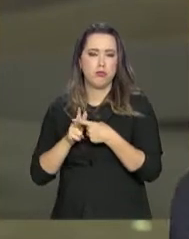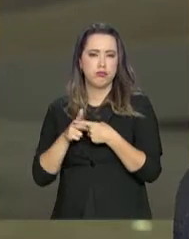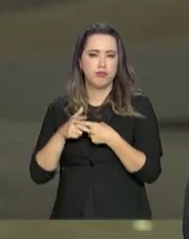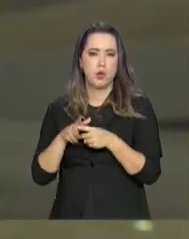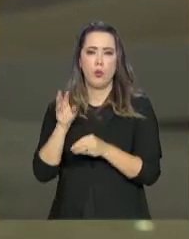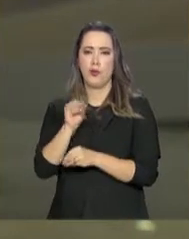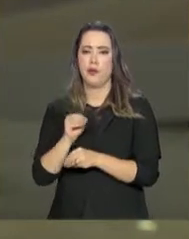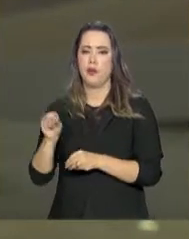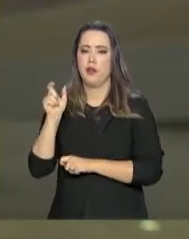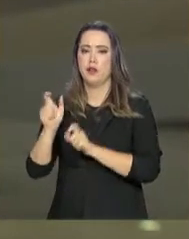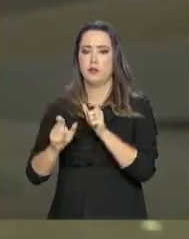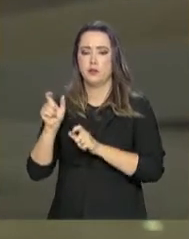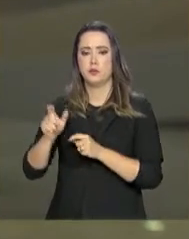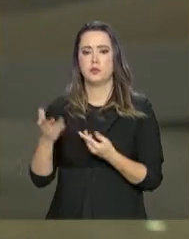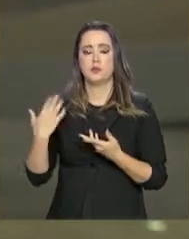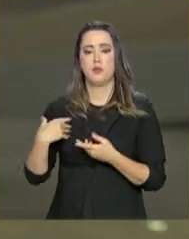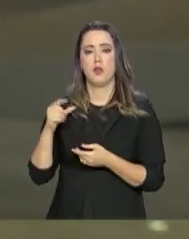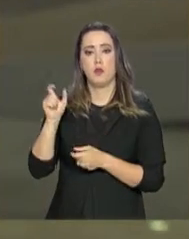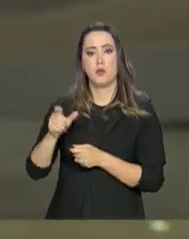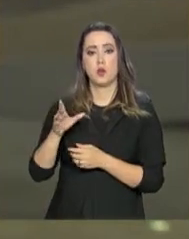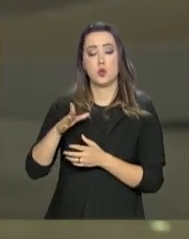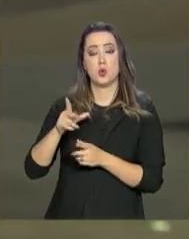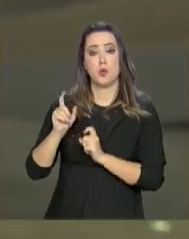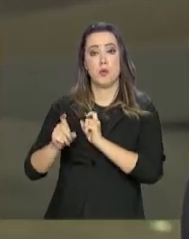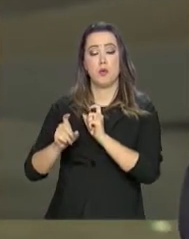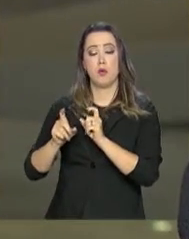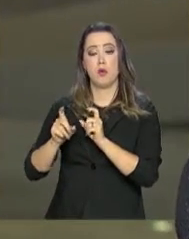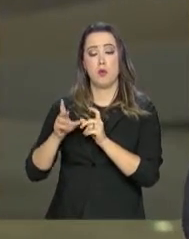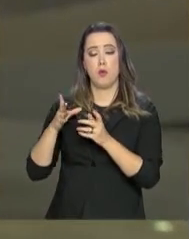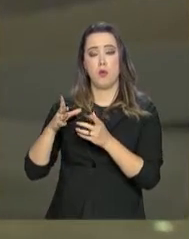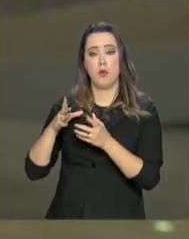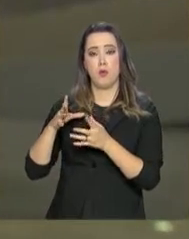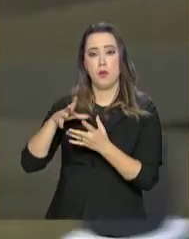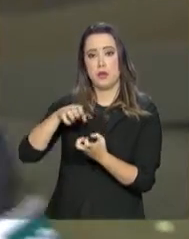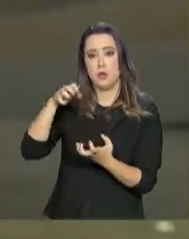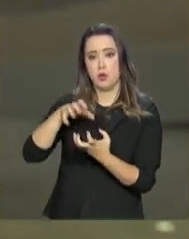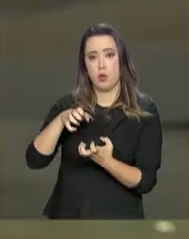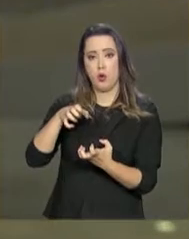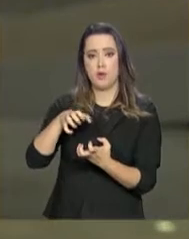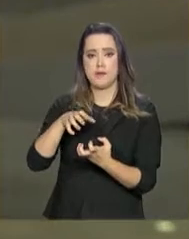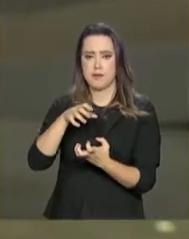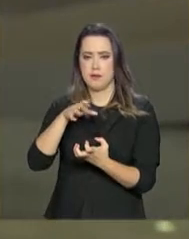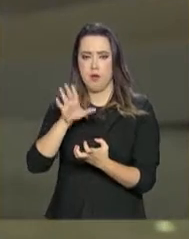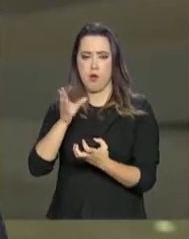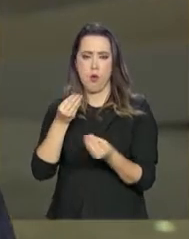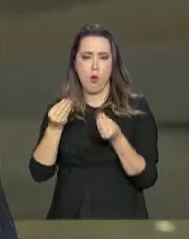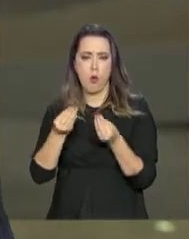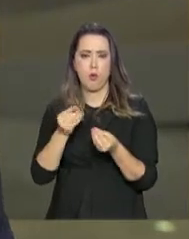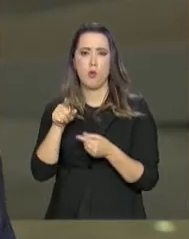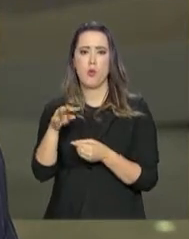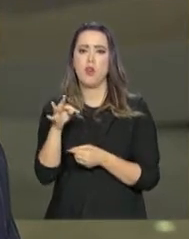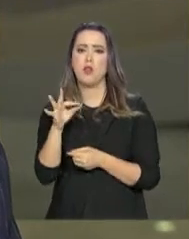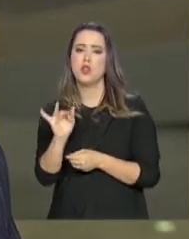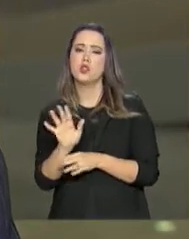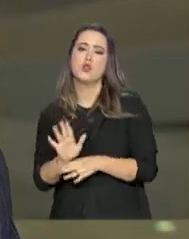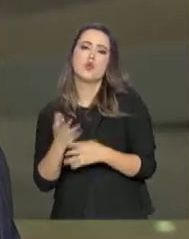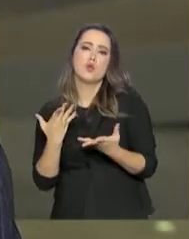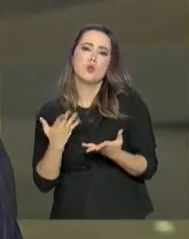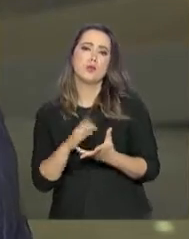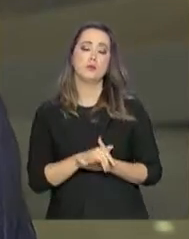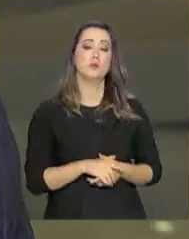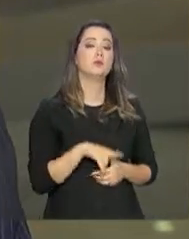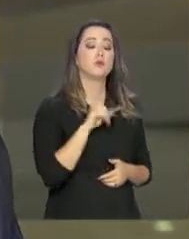atendimento ea prestação de serviço para a pessoa idosa com a montagem desses kits sem dúvida a logística vai